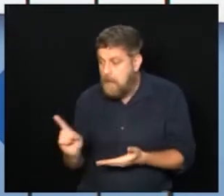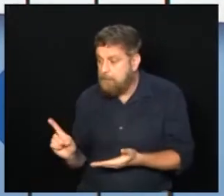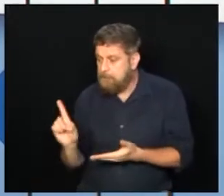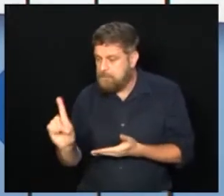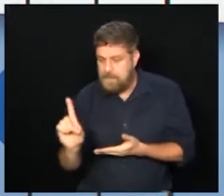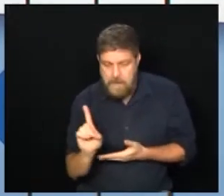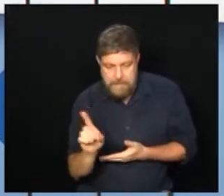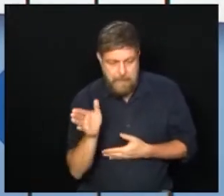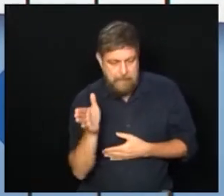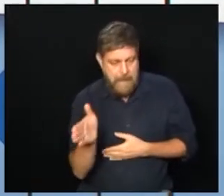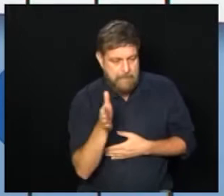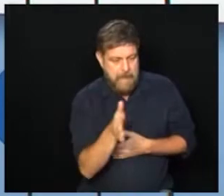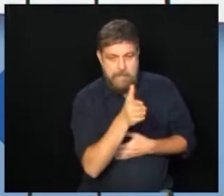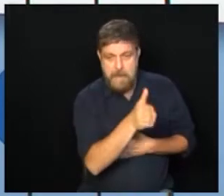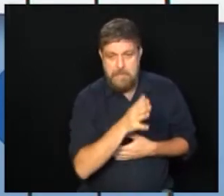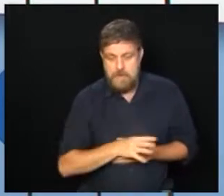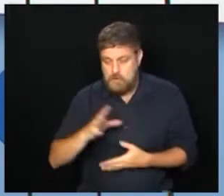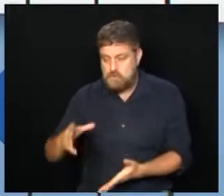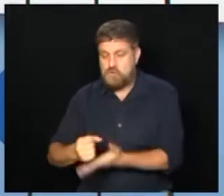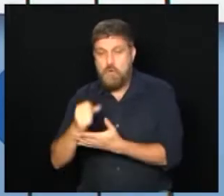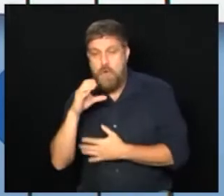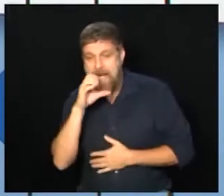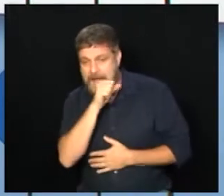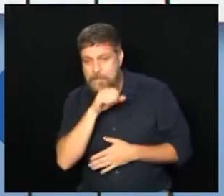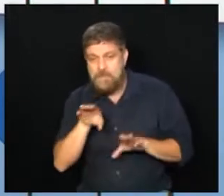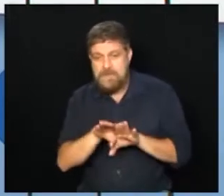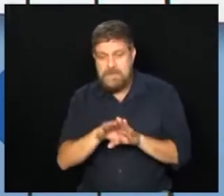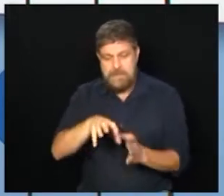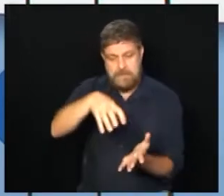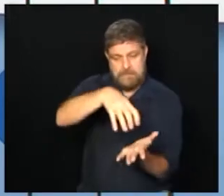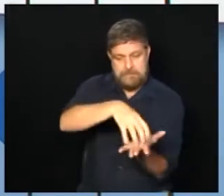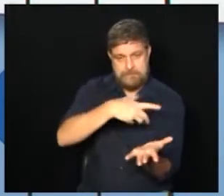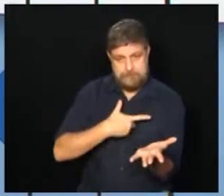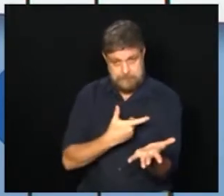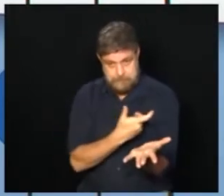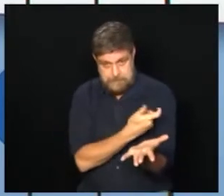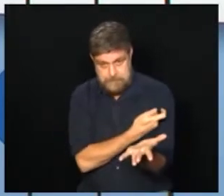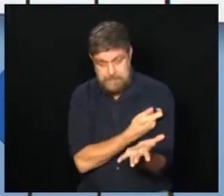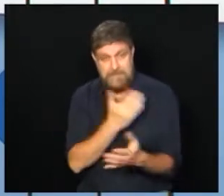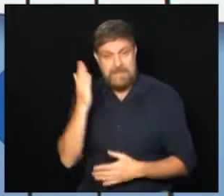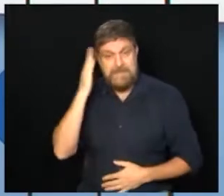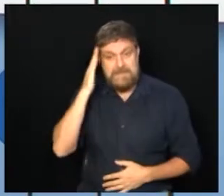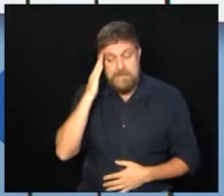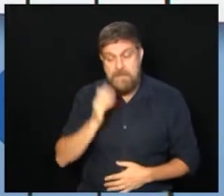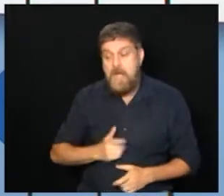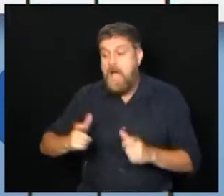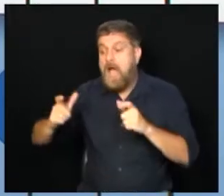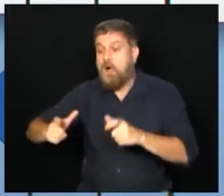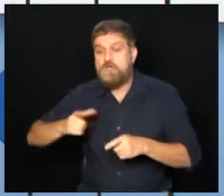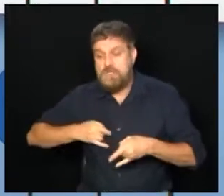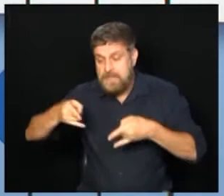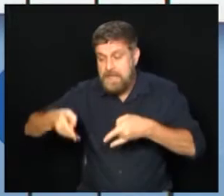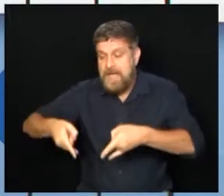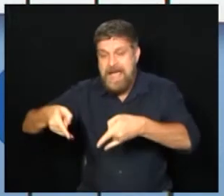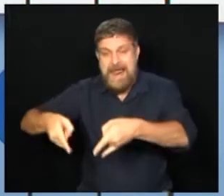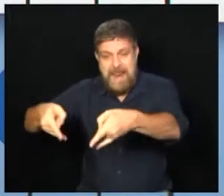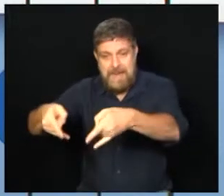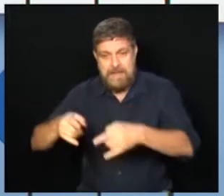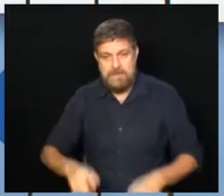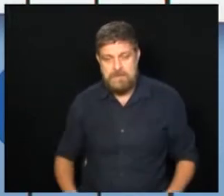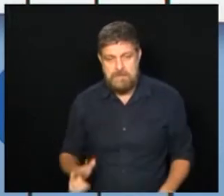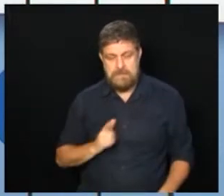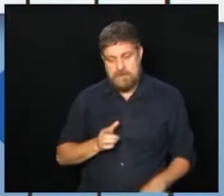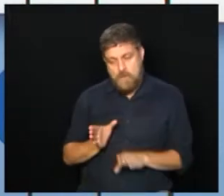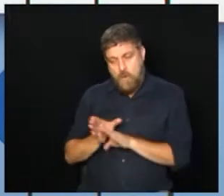que são atendidos nos prontos-socorros e também nas UPAs da cidade para ocuparem aí esses leitos de acordo com